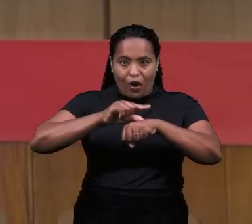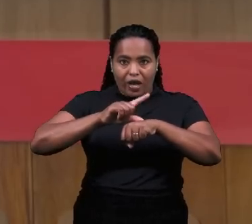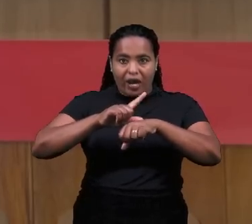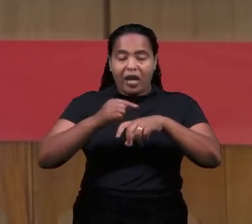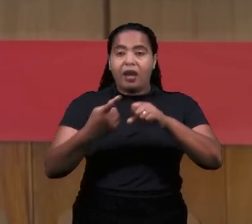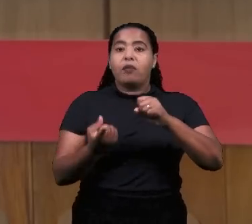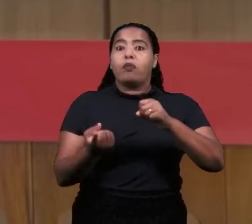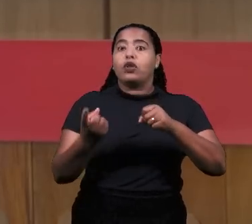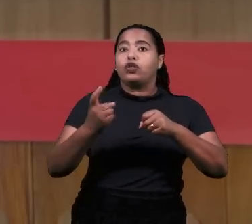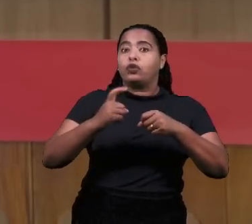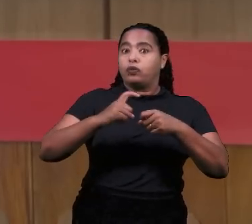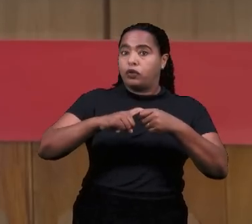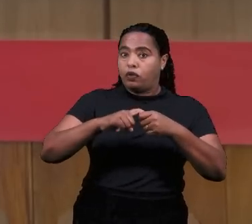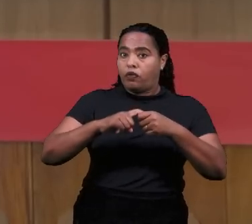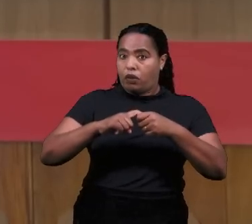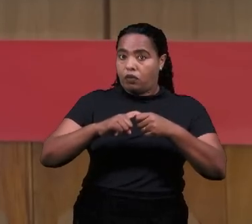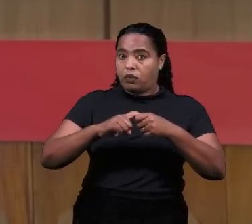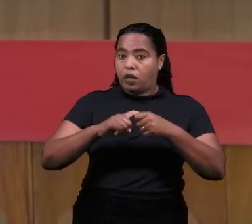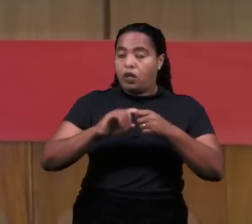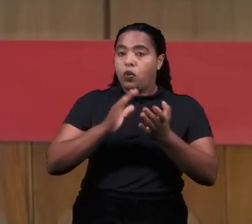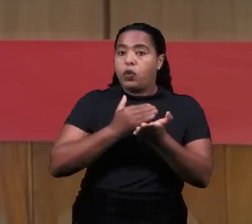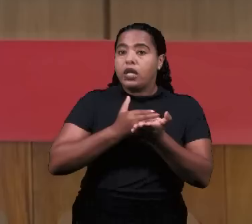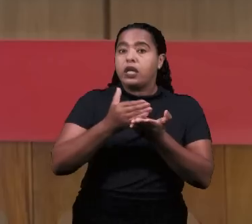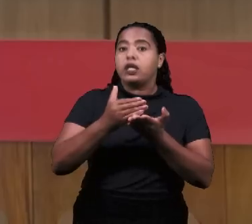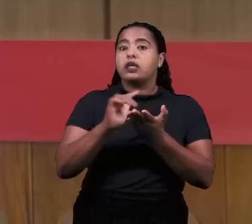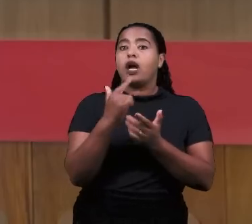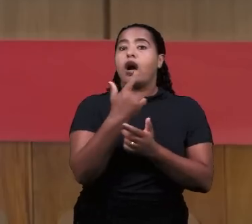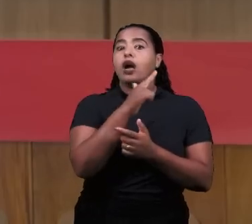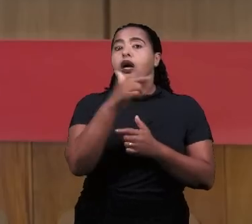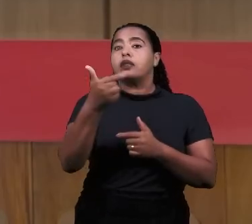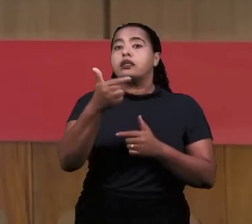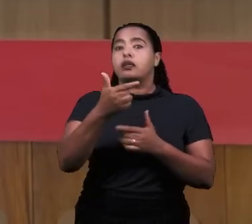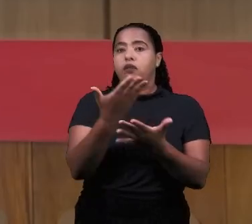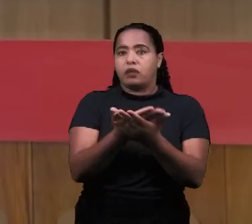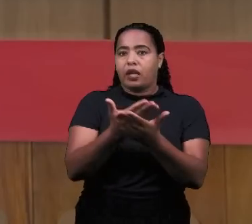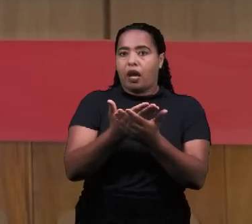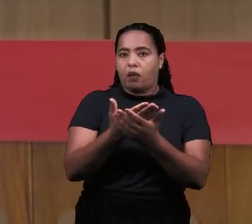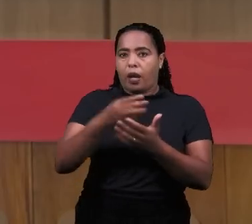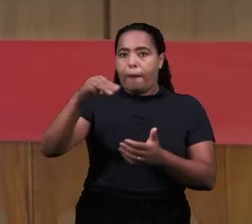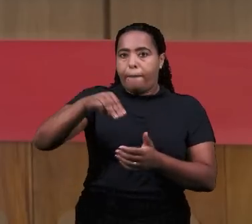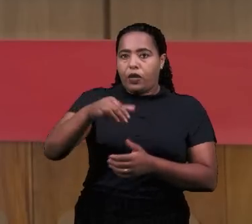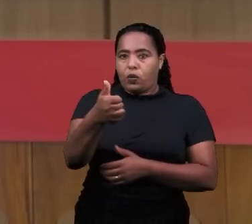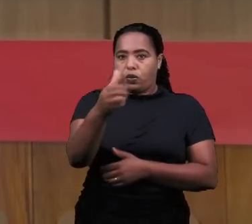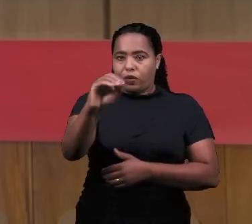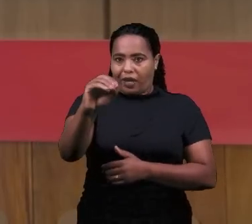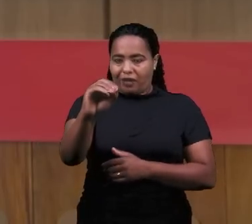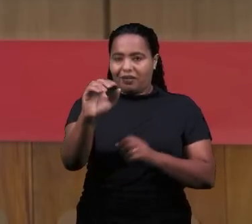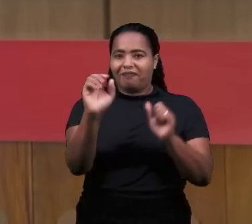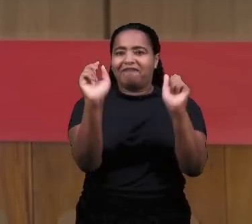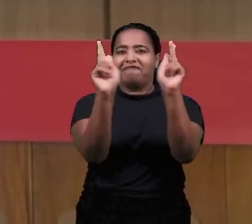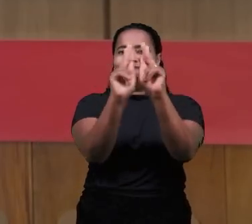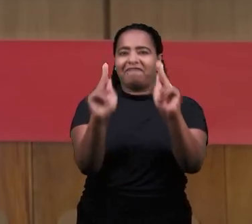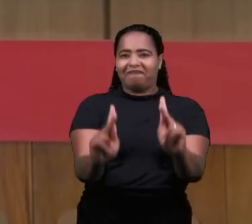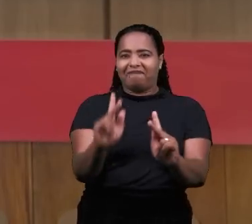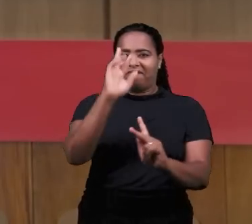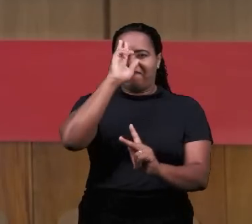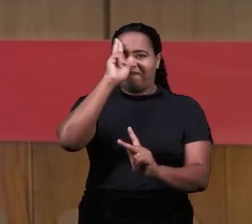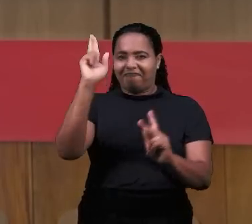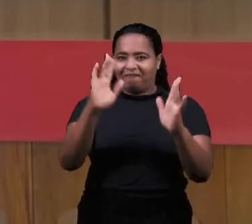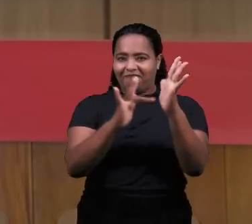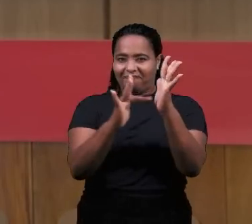regressiva o começo da próxima aula dentro de 10 minutos. A paz do Senhor Jesus Cristo